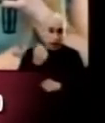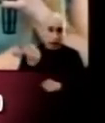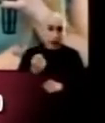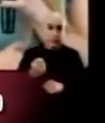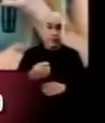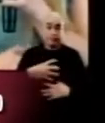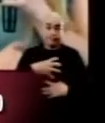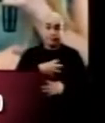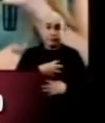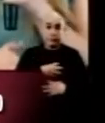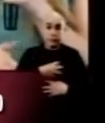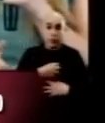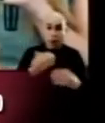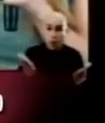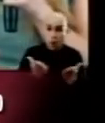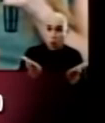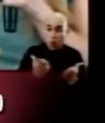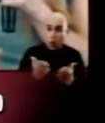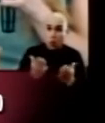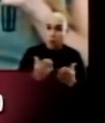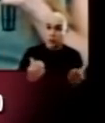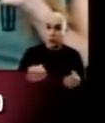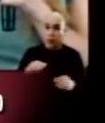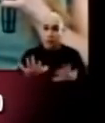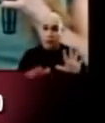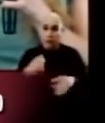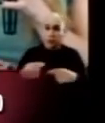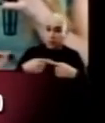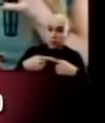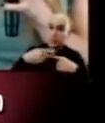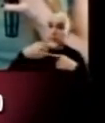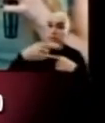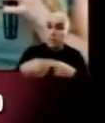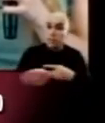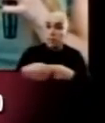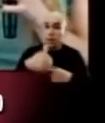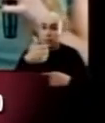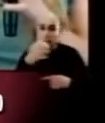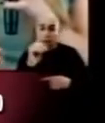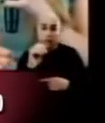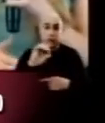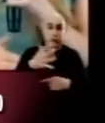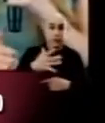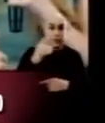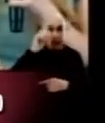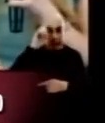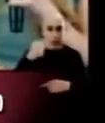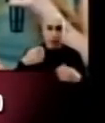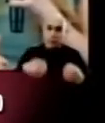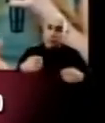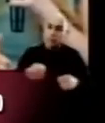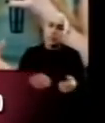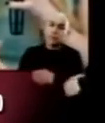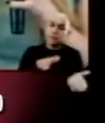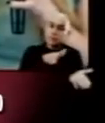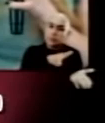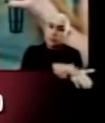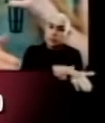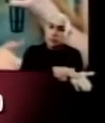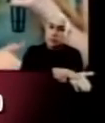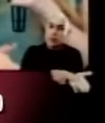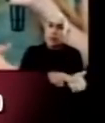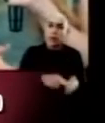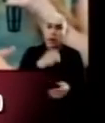Covid hoje, ele vai ter uma gravidade daqui 7, 10 dias e aí precisar de uma internação. Por isso que essa curva ela é meio que uma